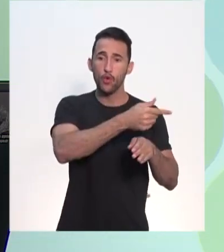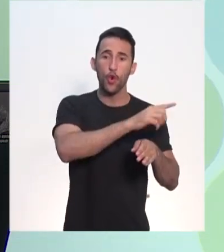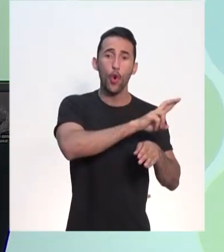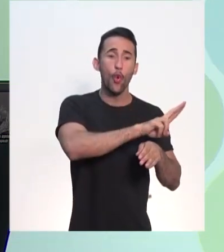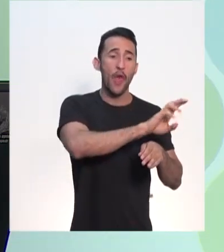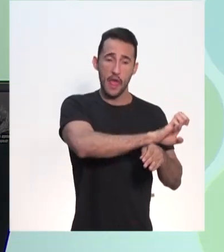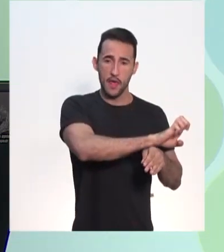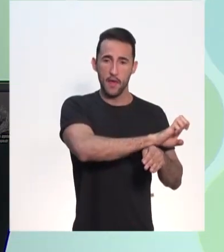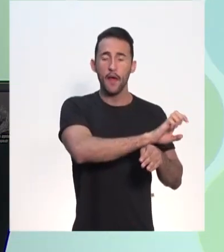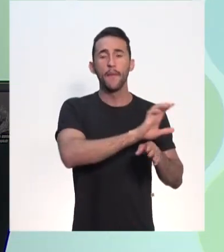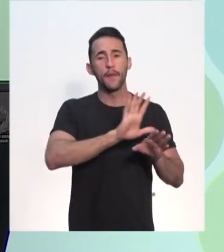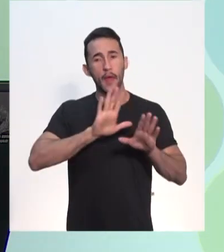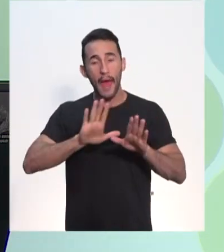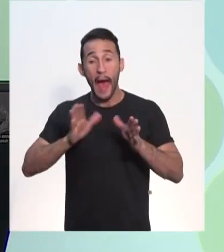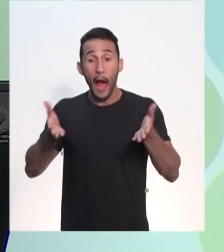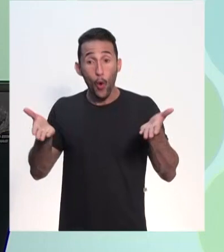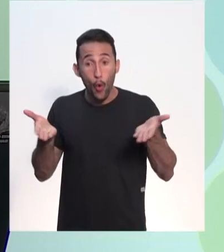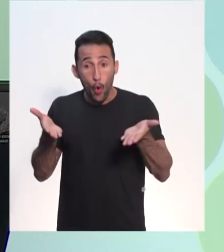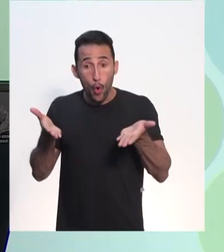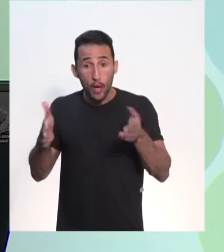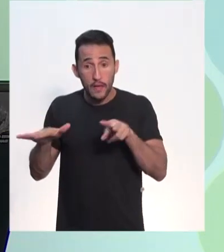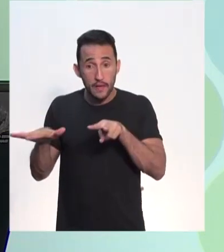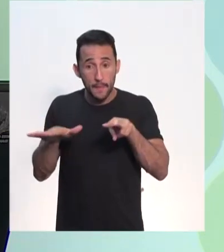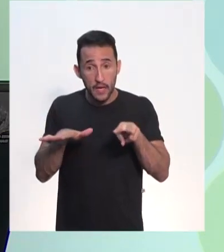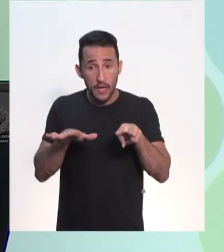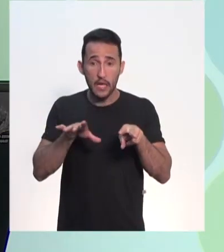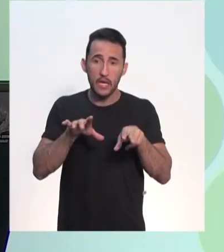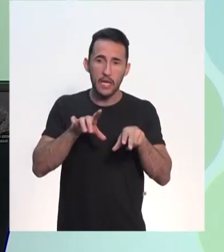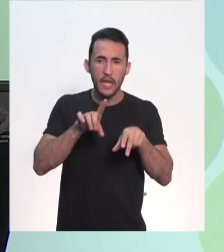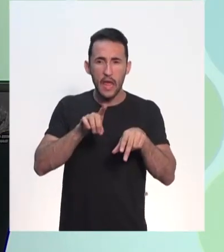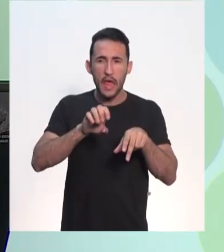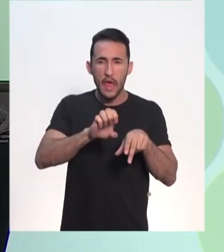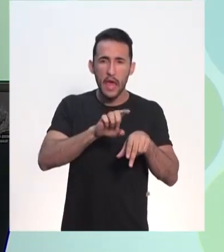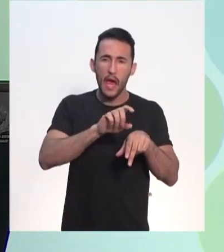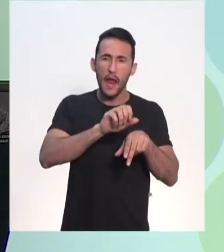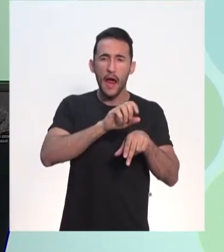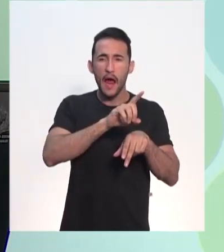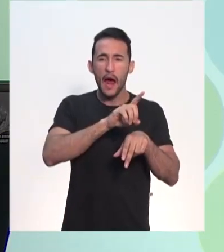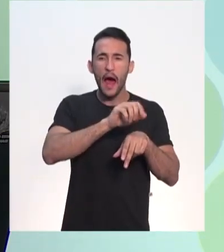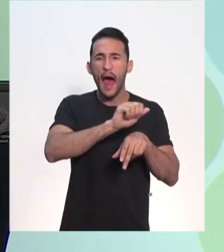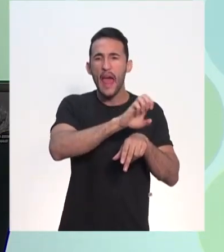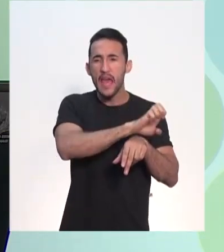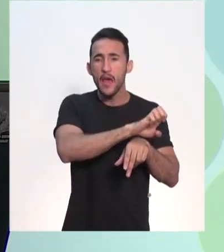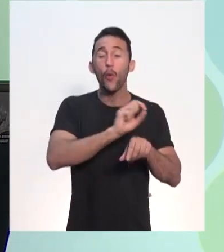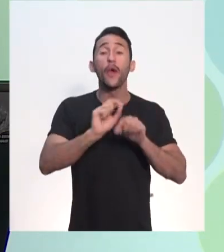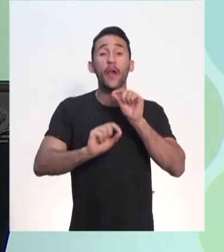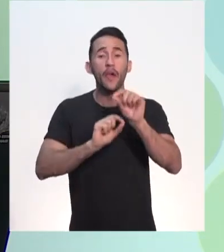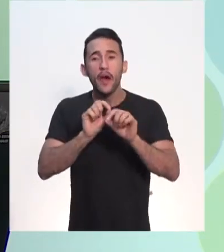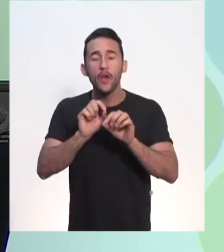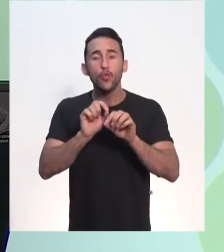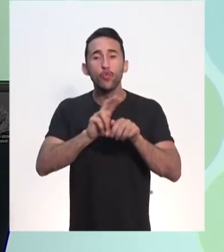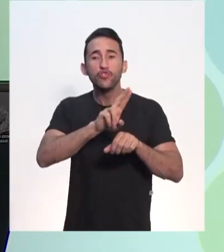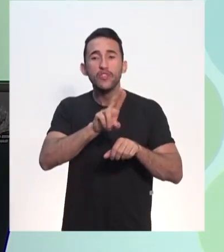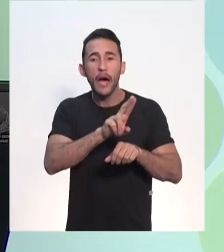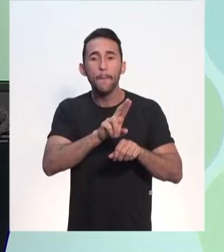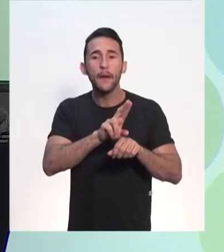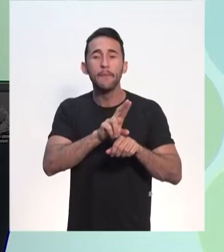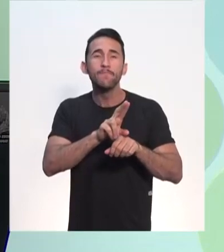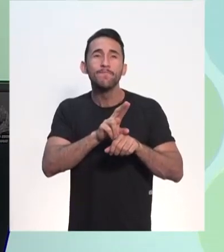para esse período de isolamento social, de forma que nós temos um momento EFAP, então a EFAP que está